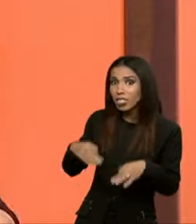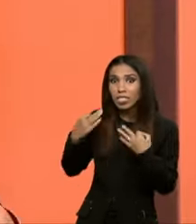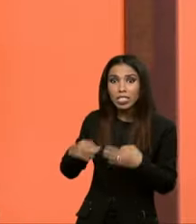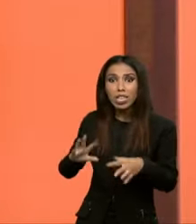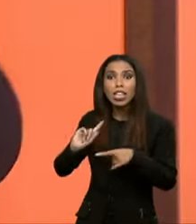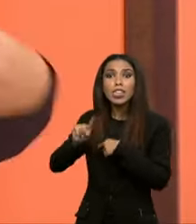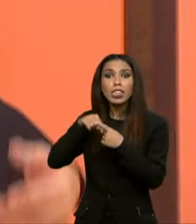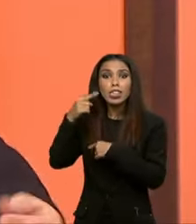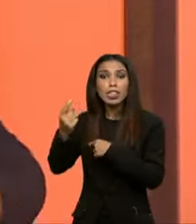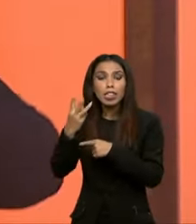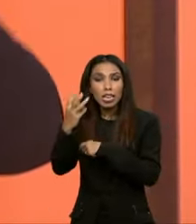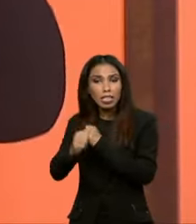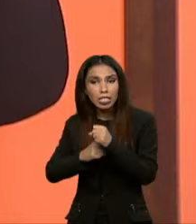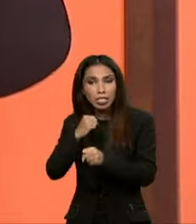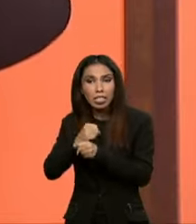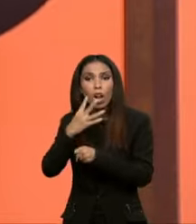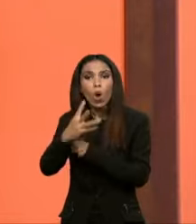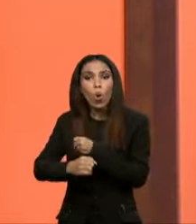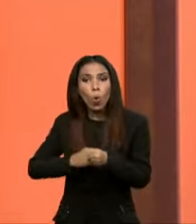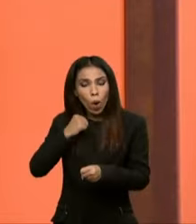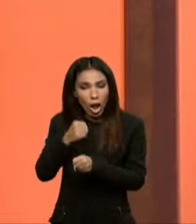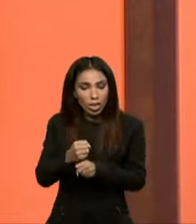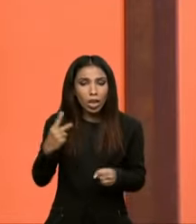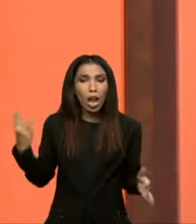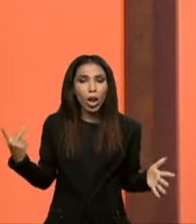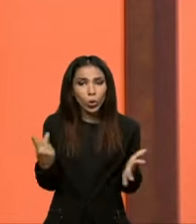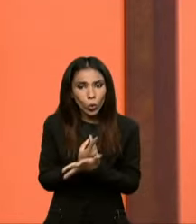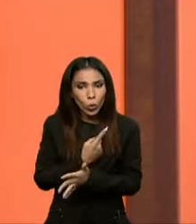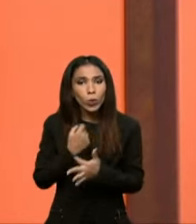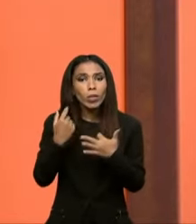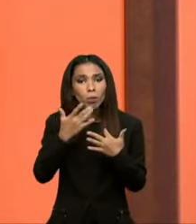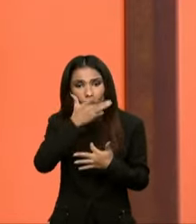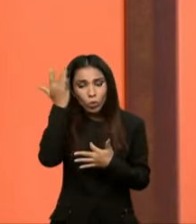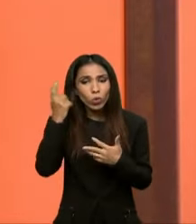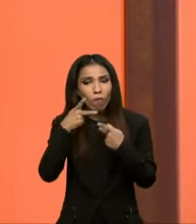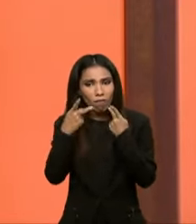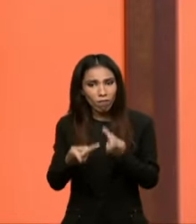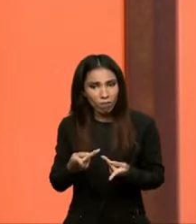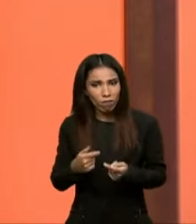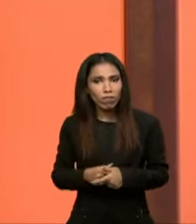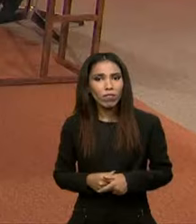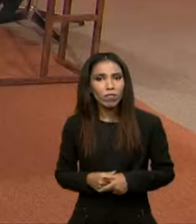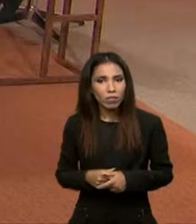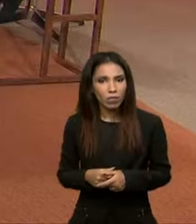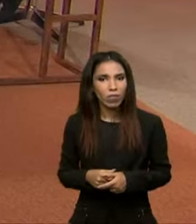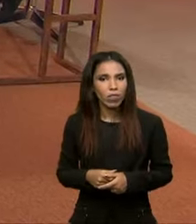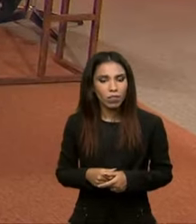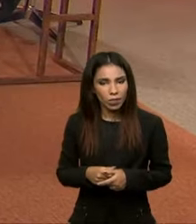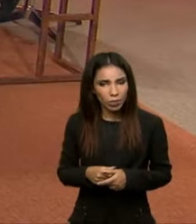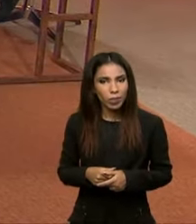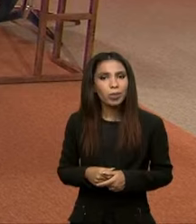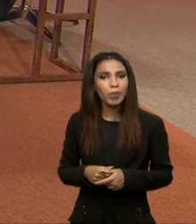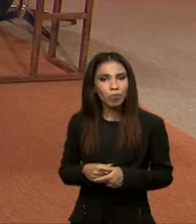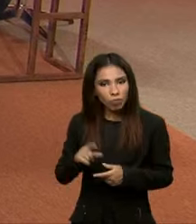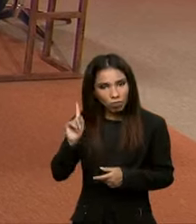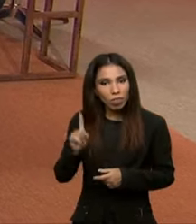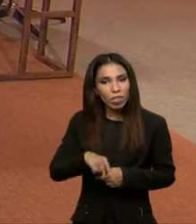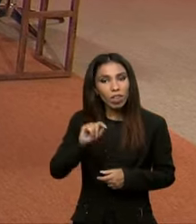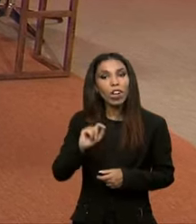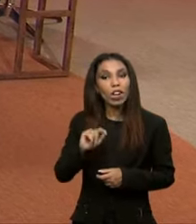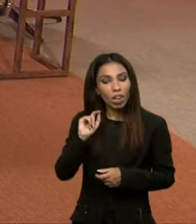vieram acontecer, tipo, 3 anos depois, 4 anos isso? depois. A gente vai sair daqui com a consulta marcada. Não, então, fala para na boa, não me fala